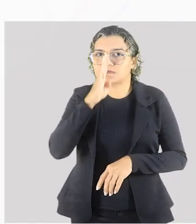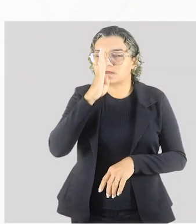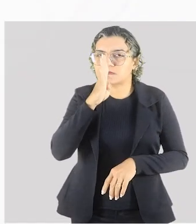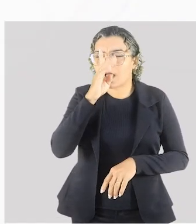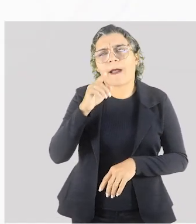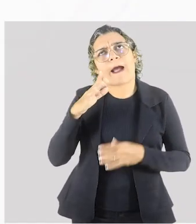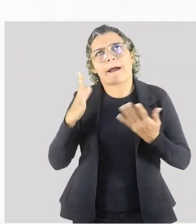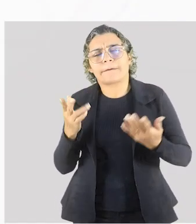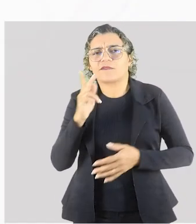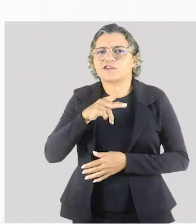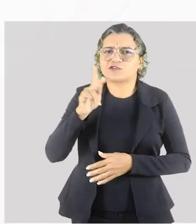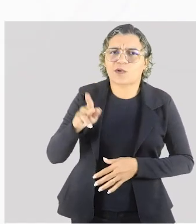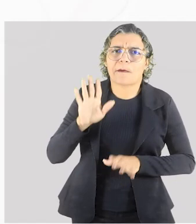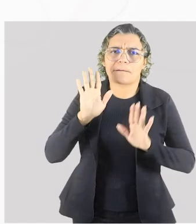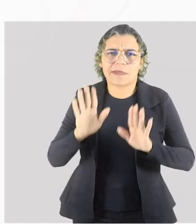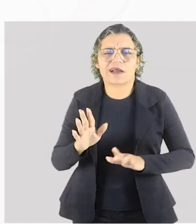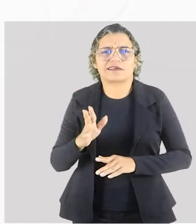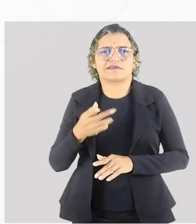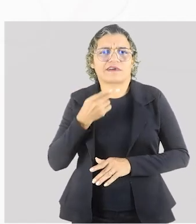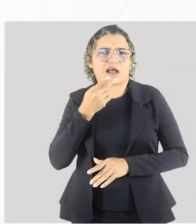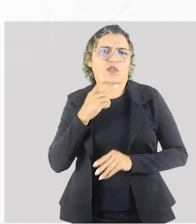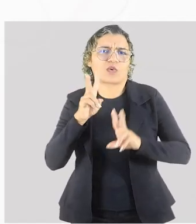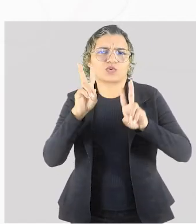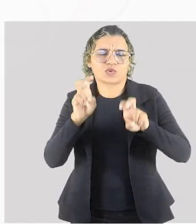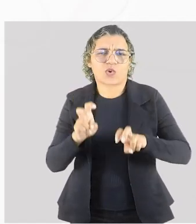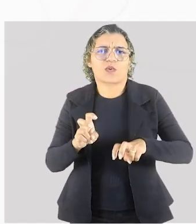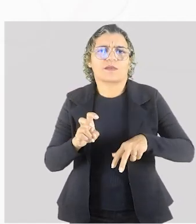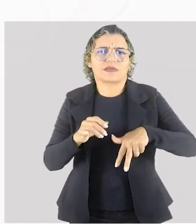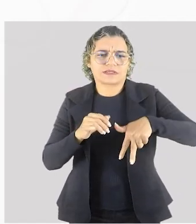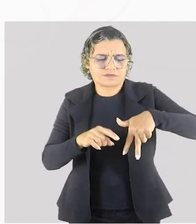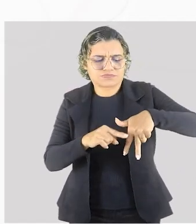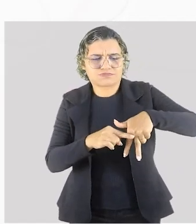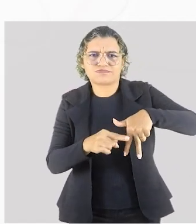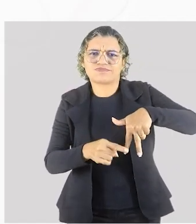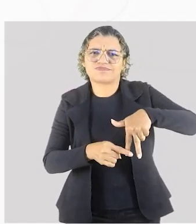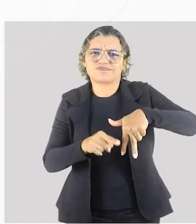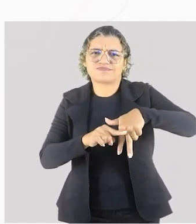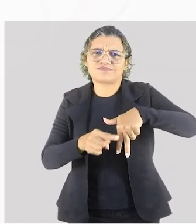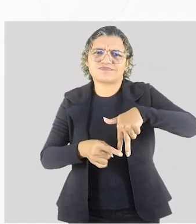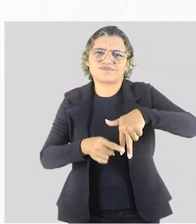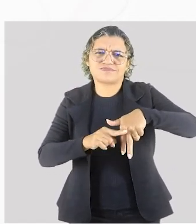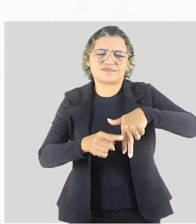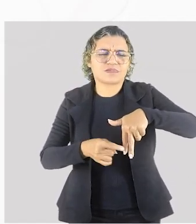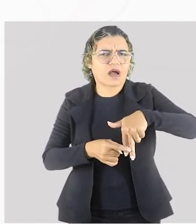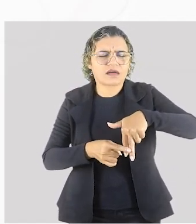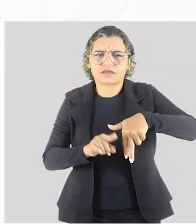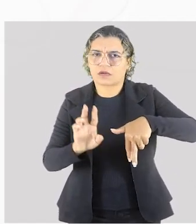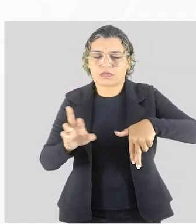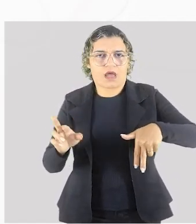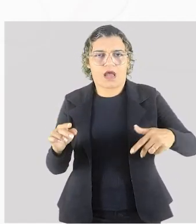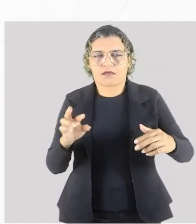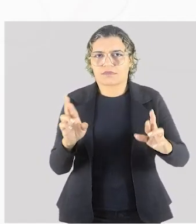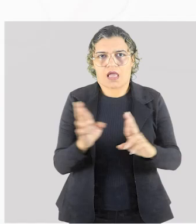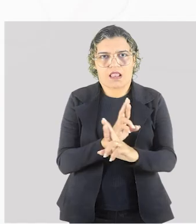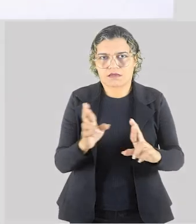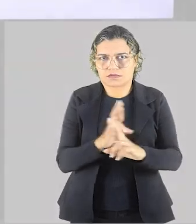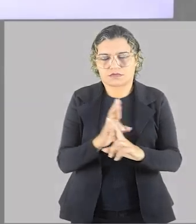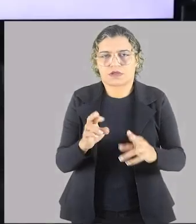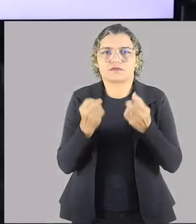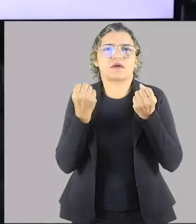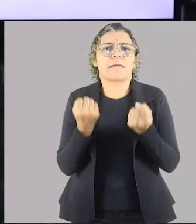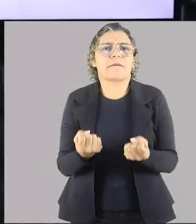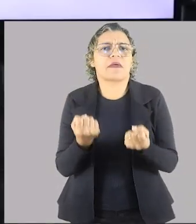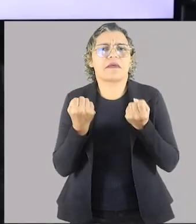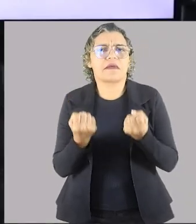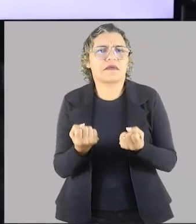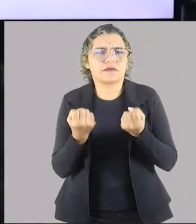sobre circunferência abdominal, ela não está diretamente relacionada ao excesso de peso. O excesso de peso a gente